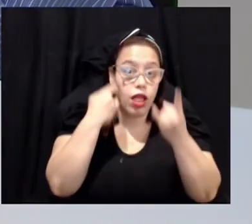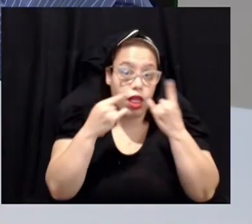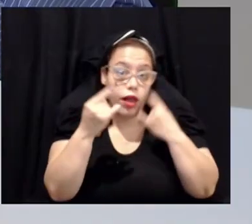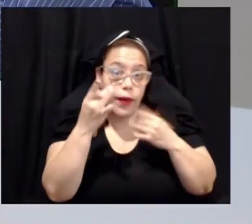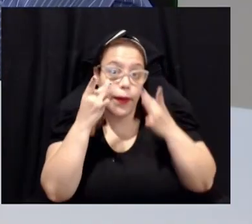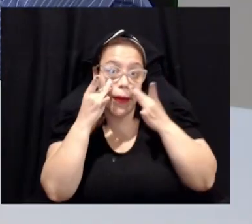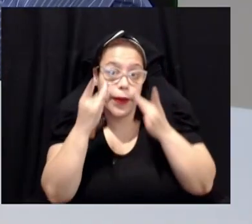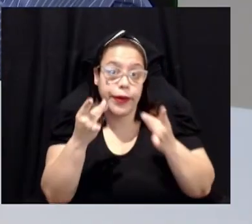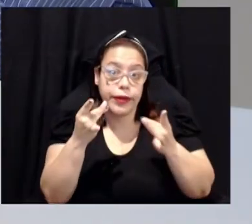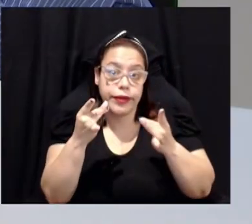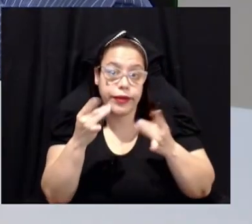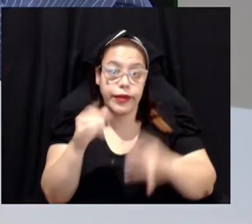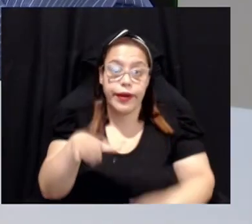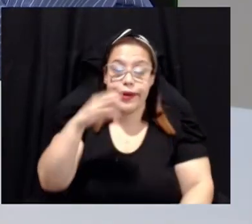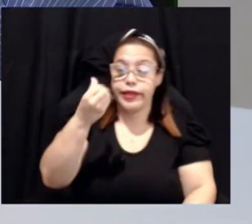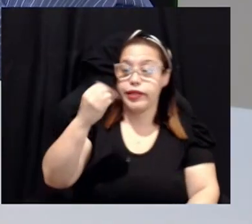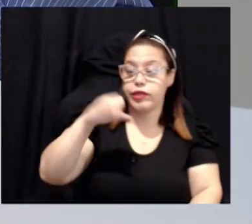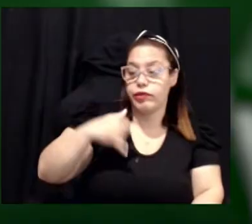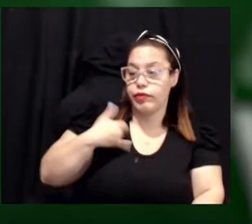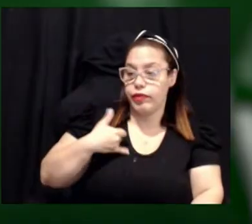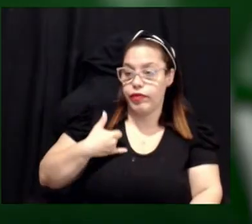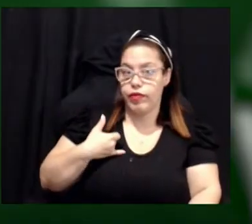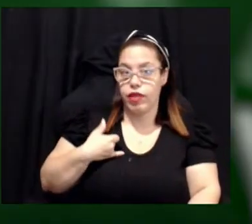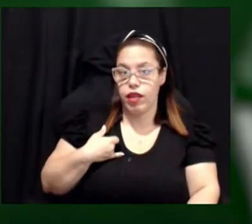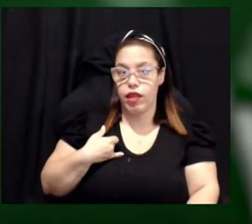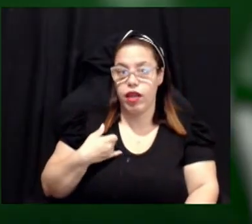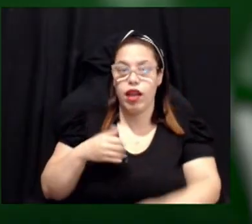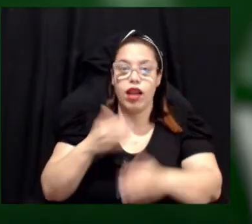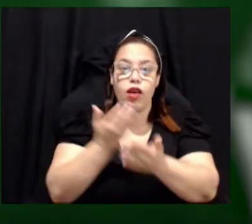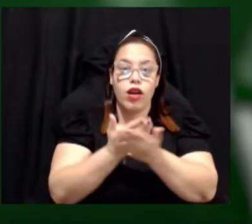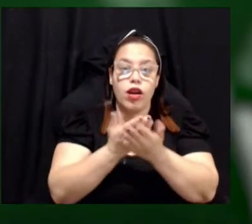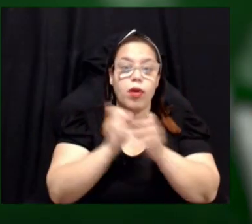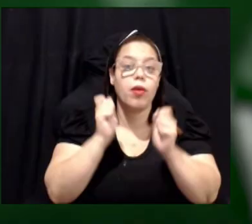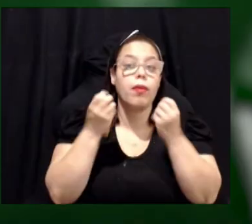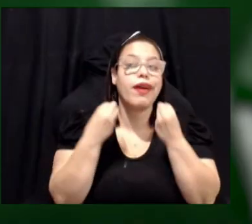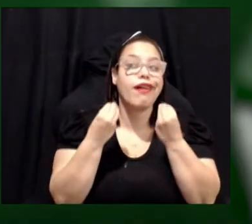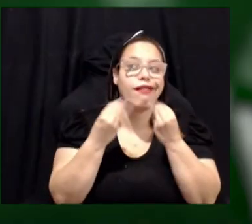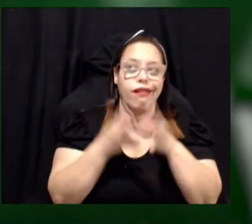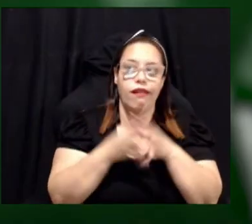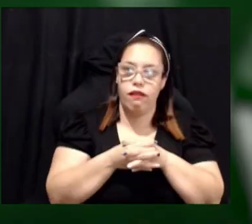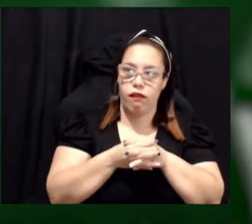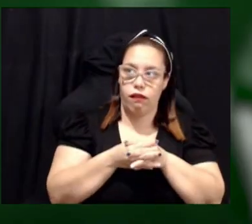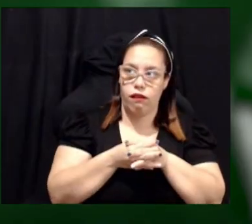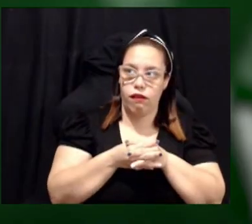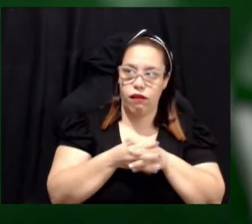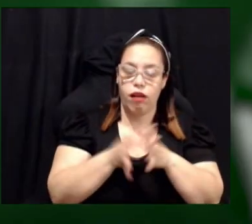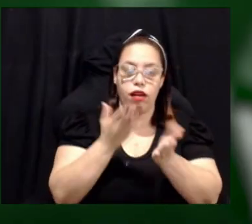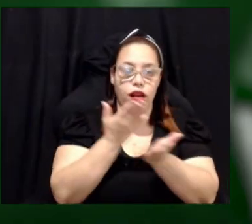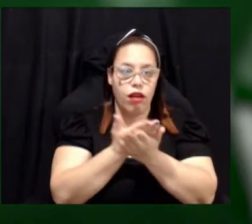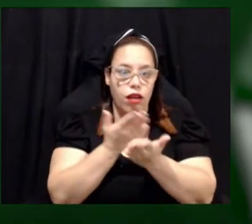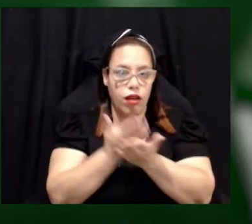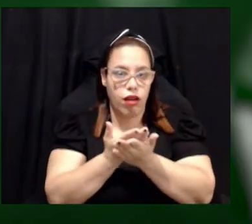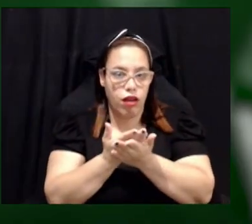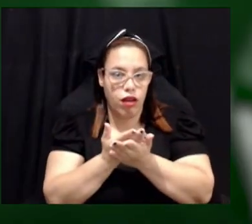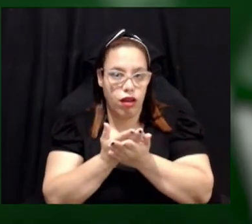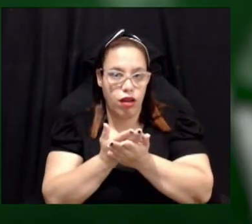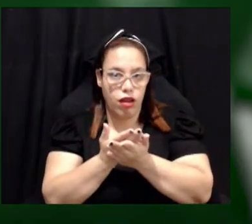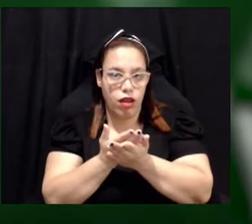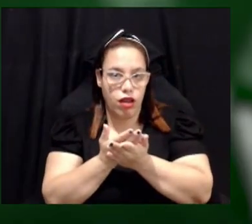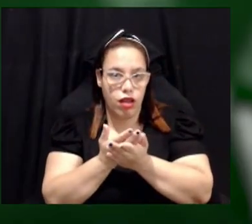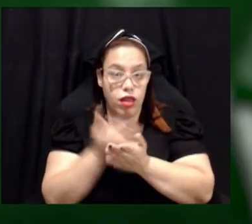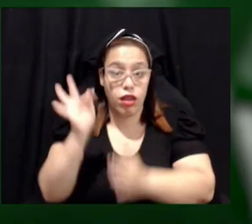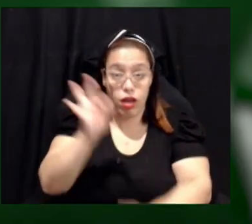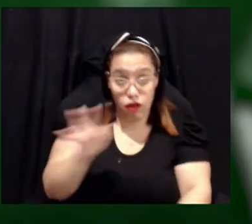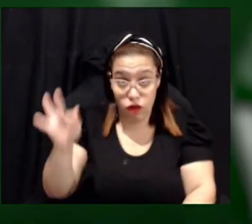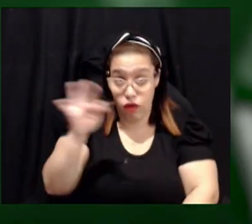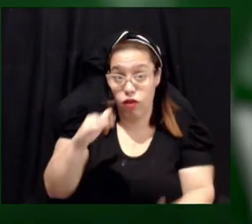de 60 anos, ela vai estudar para quê? Alguns estudam até para seguir até a faculdade.